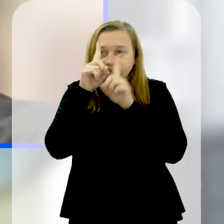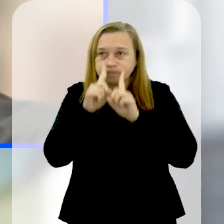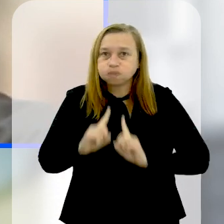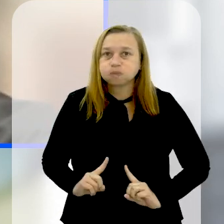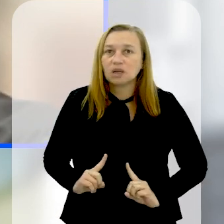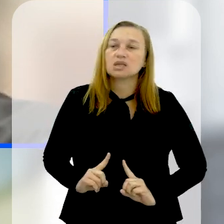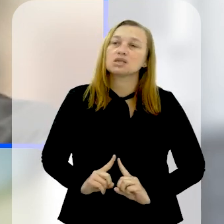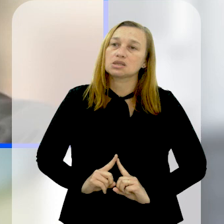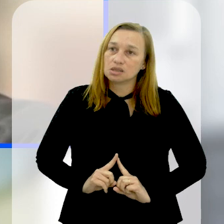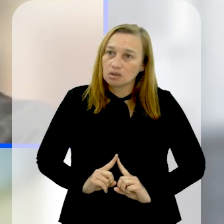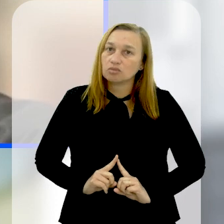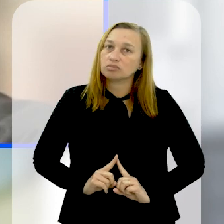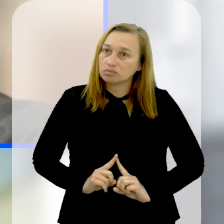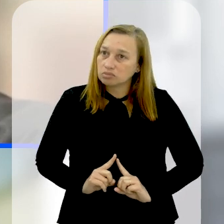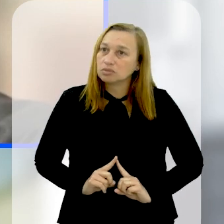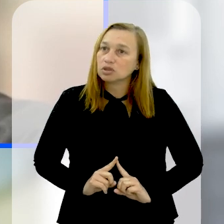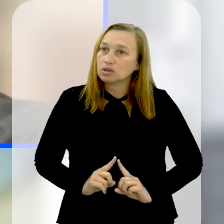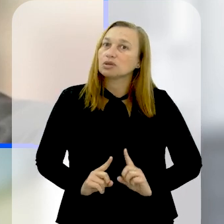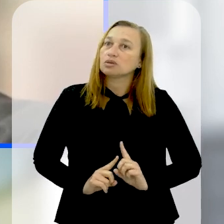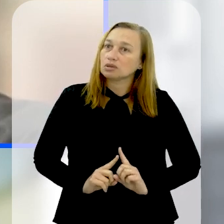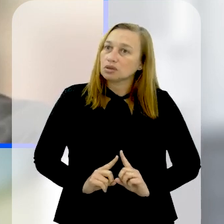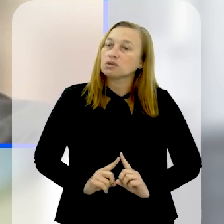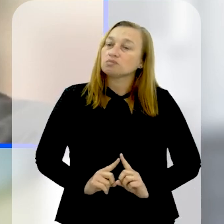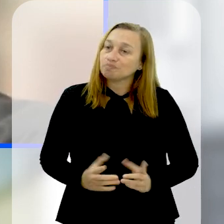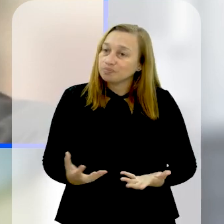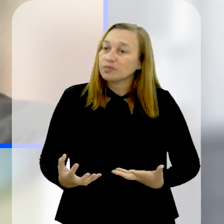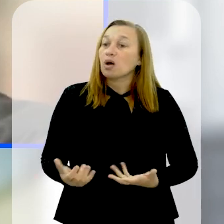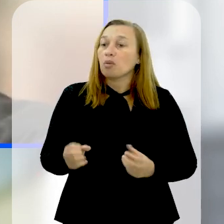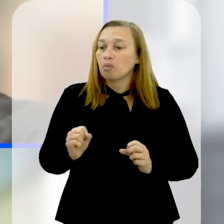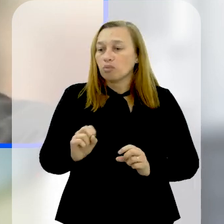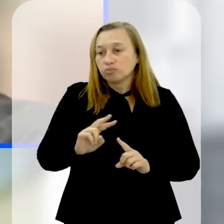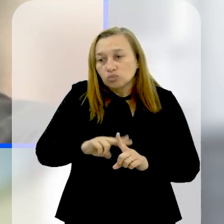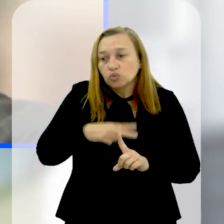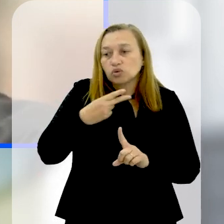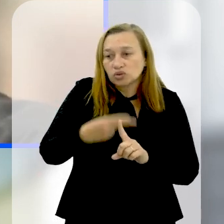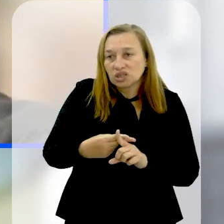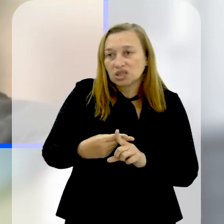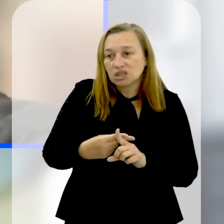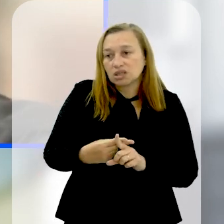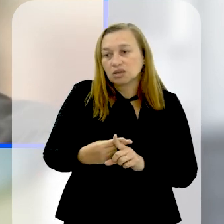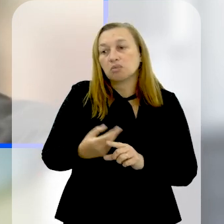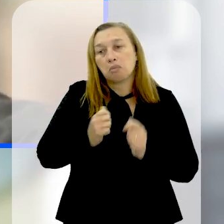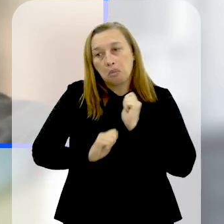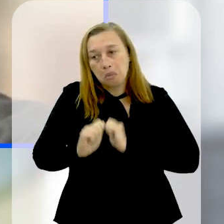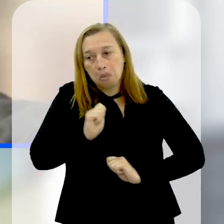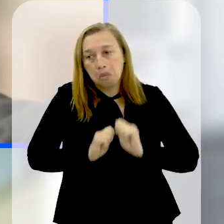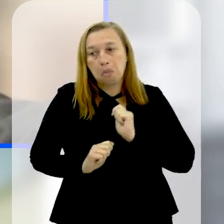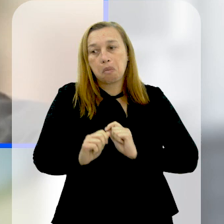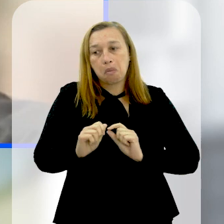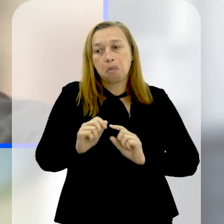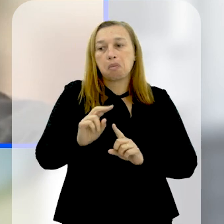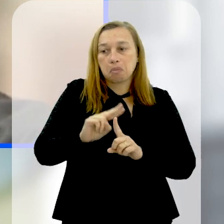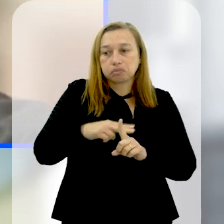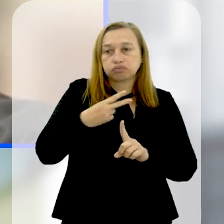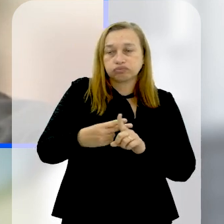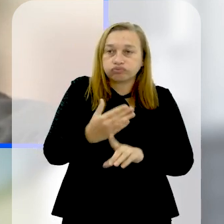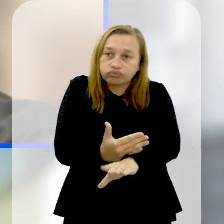mesmo depressão. Aumenta em 6 vezes a chance de sintomas relacionados à ansiedade, como depressão,